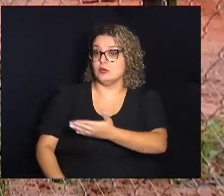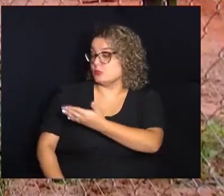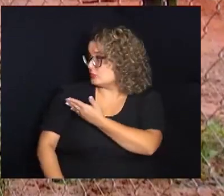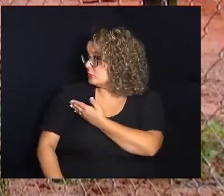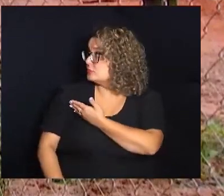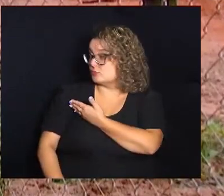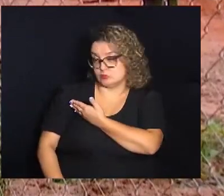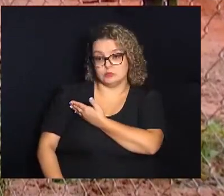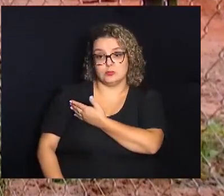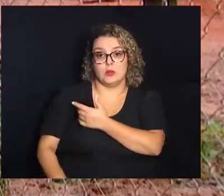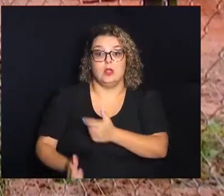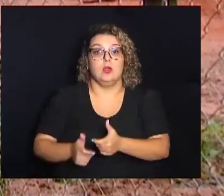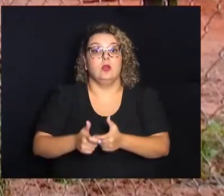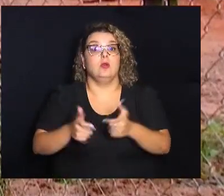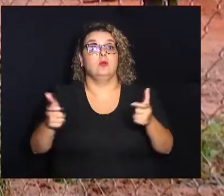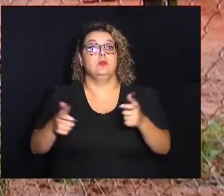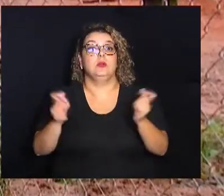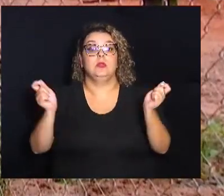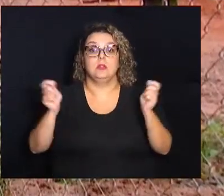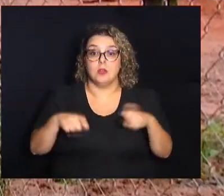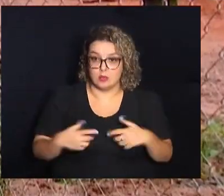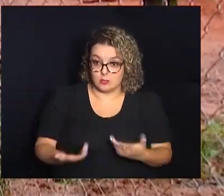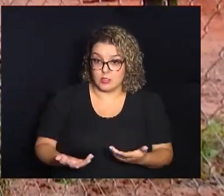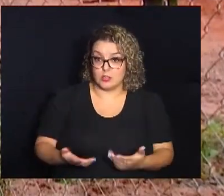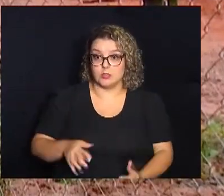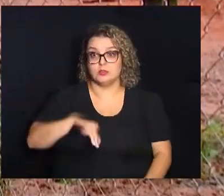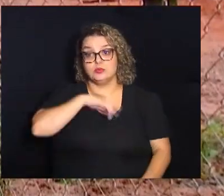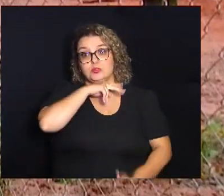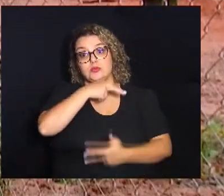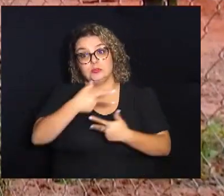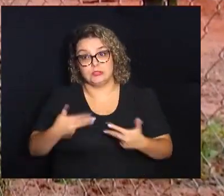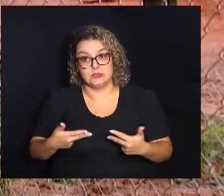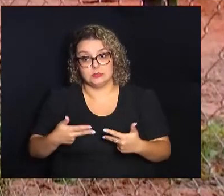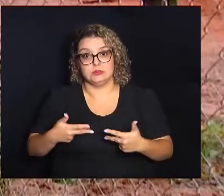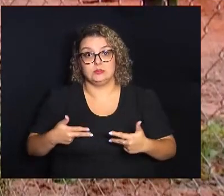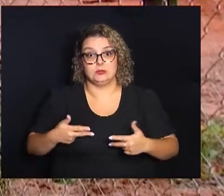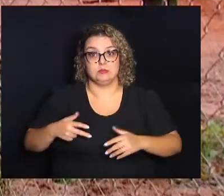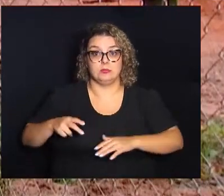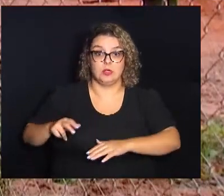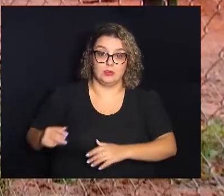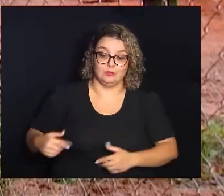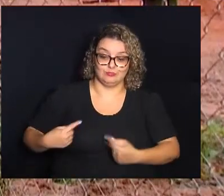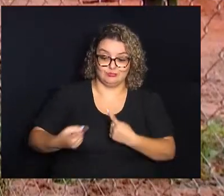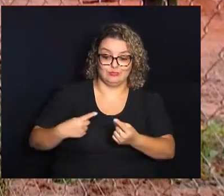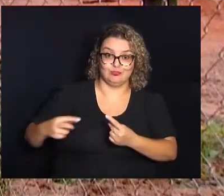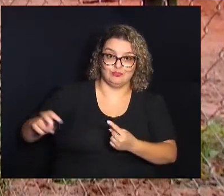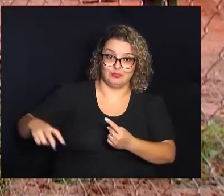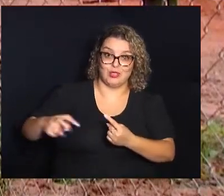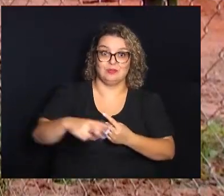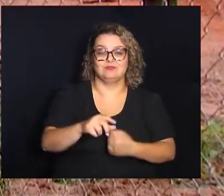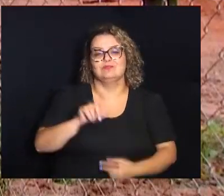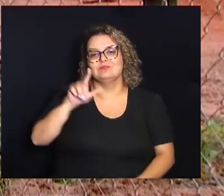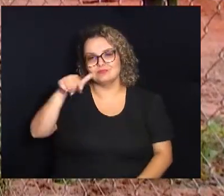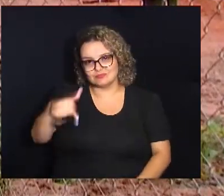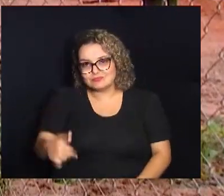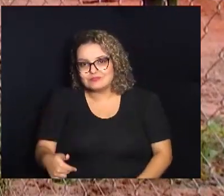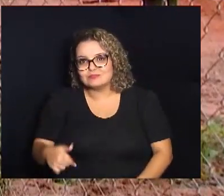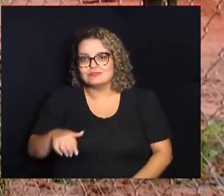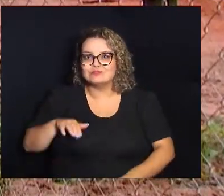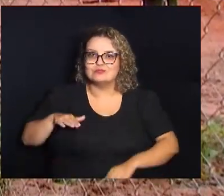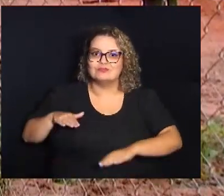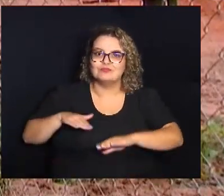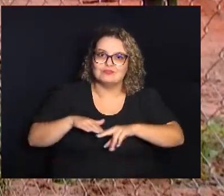aumentam as possibilidades dos animais atravessarem a pista consequentemente serem